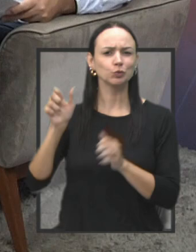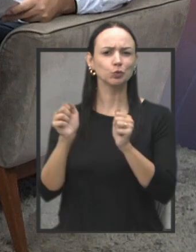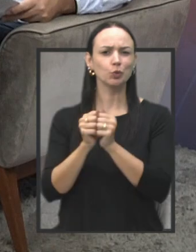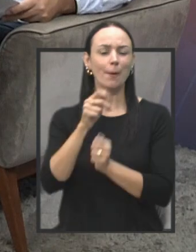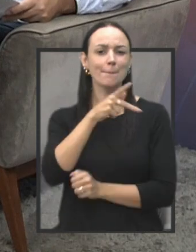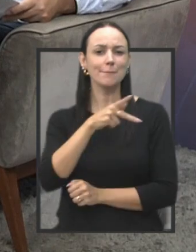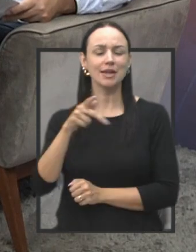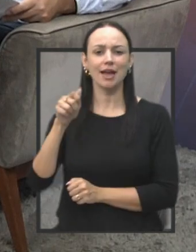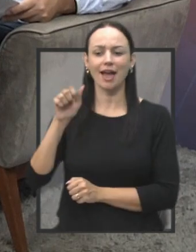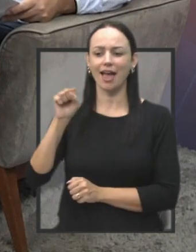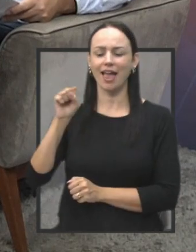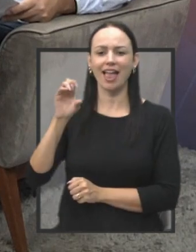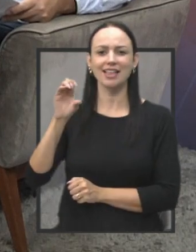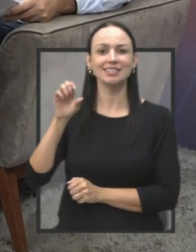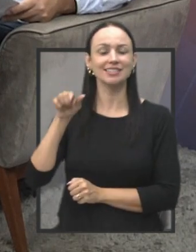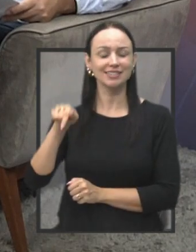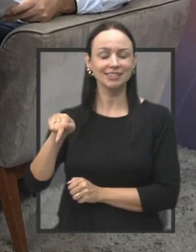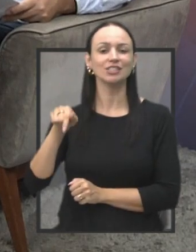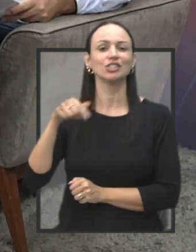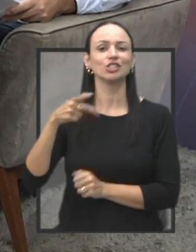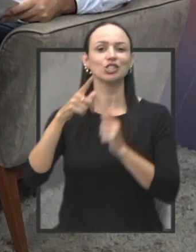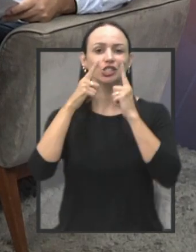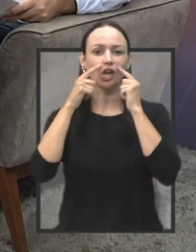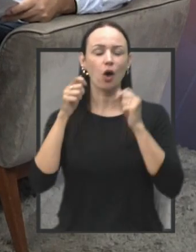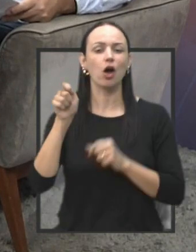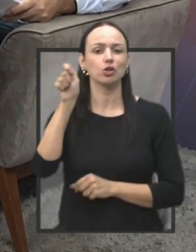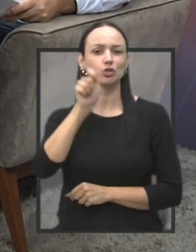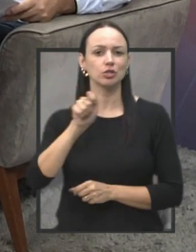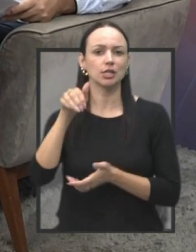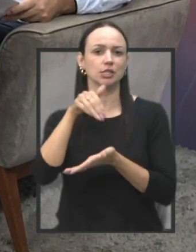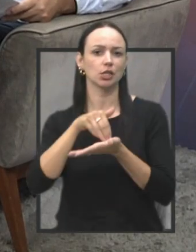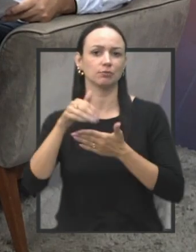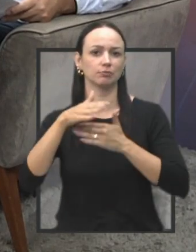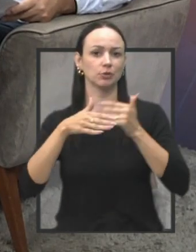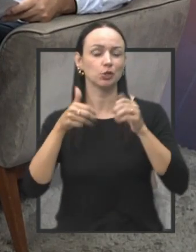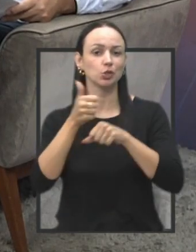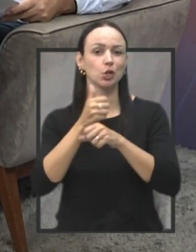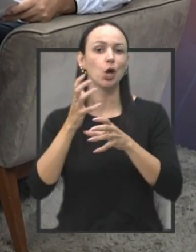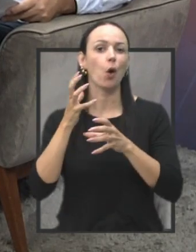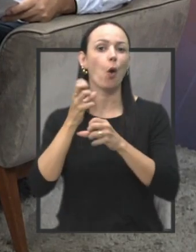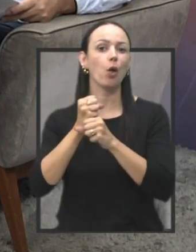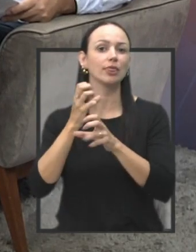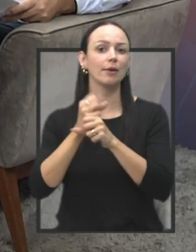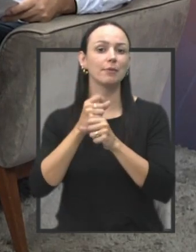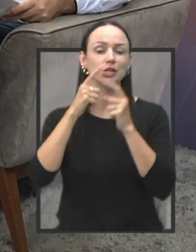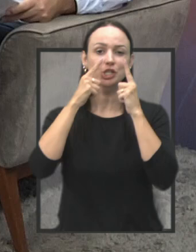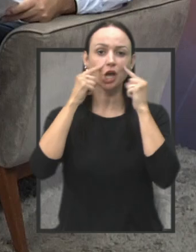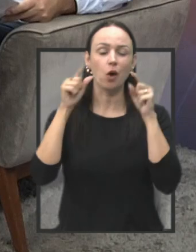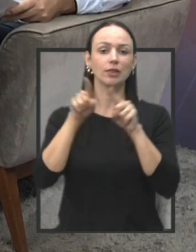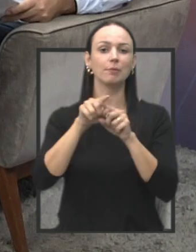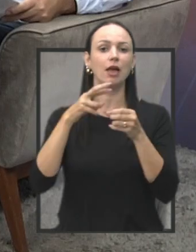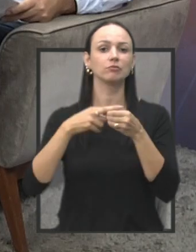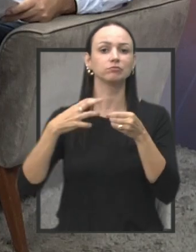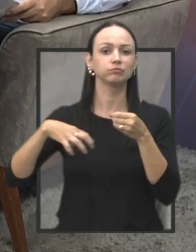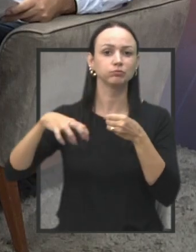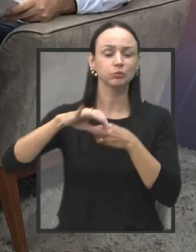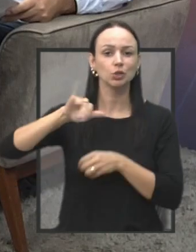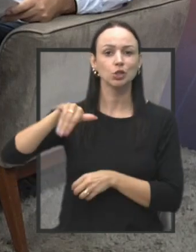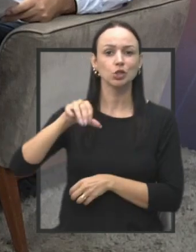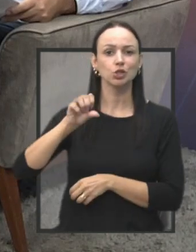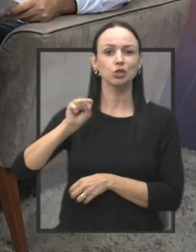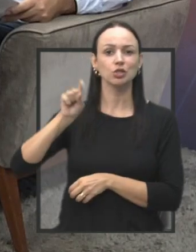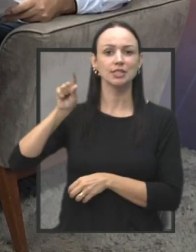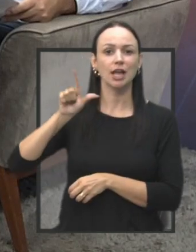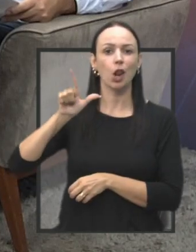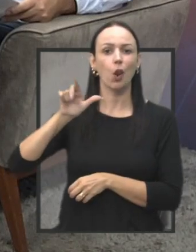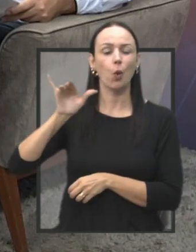lado o presidente da AESC Jaú, Associação dos Escritórios e Profissionais de Contabilidade de Jaú e Região, o José Luiz